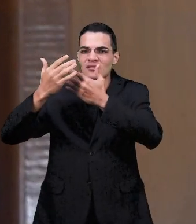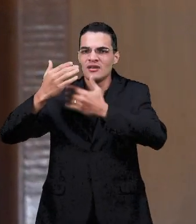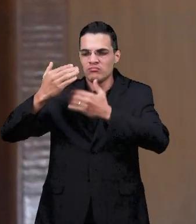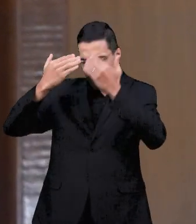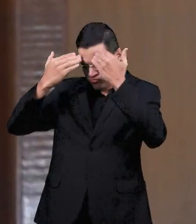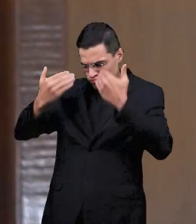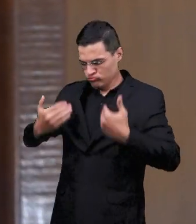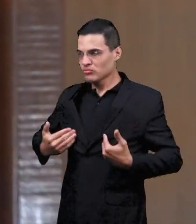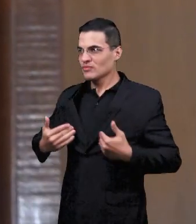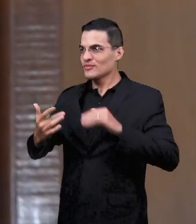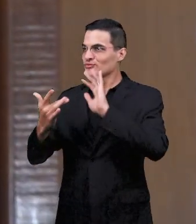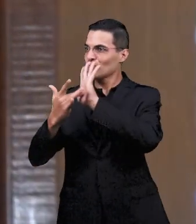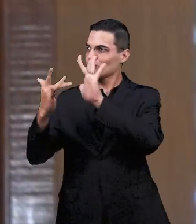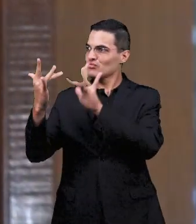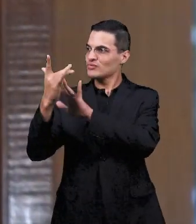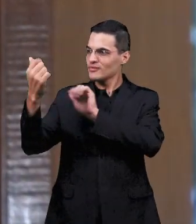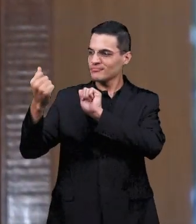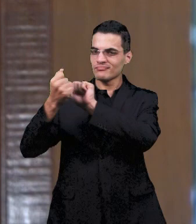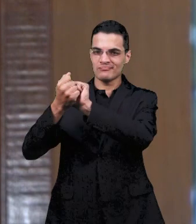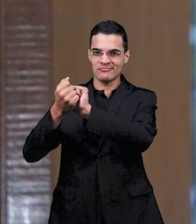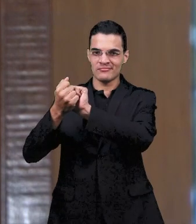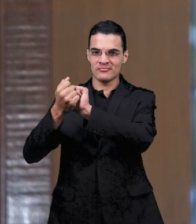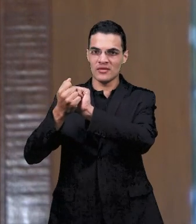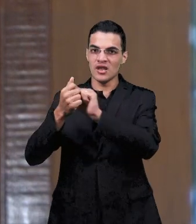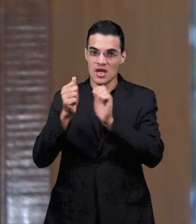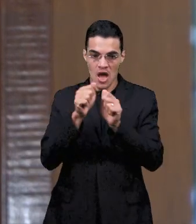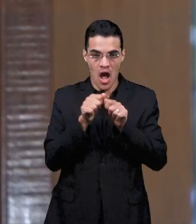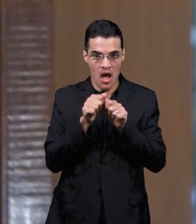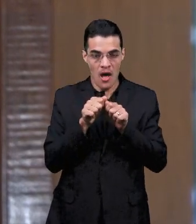fino, puro e resplandecente.